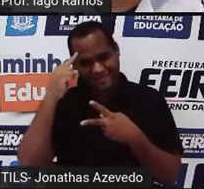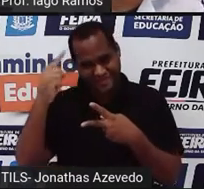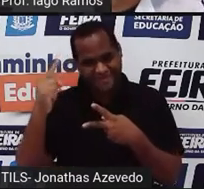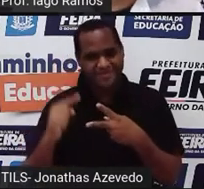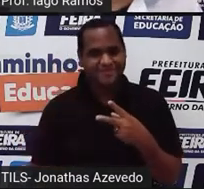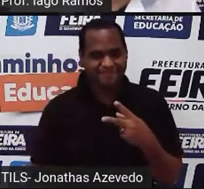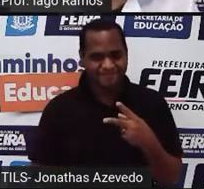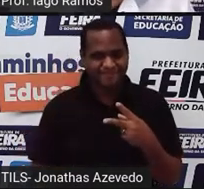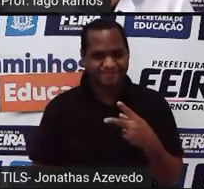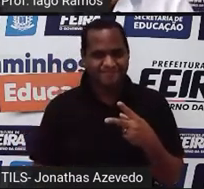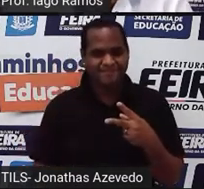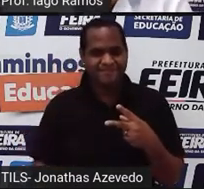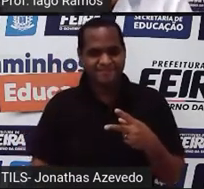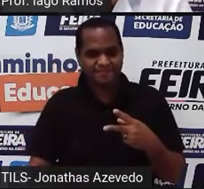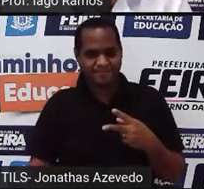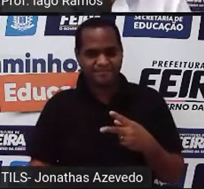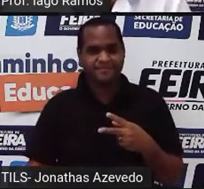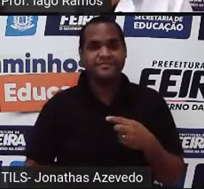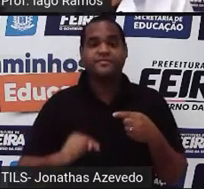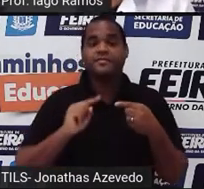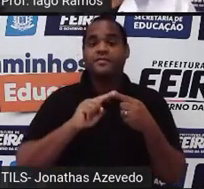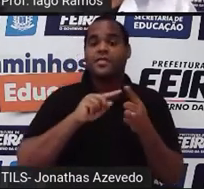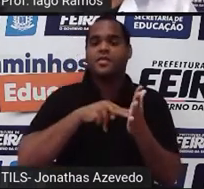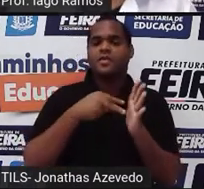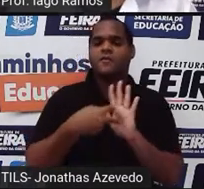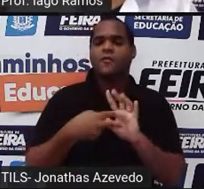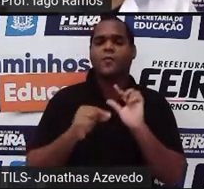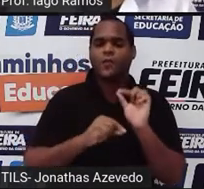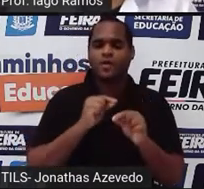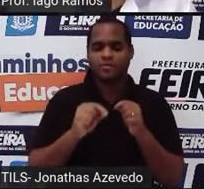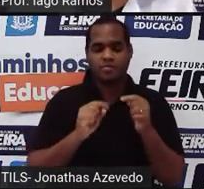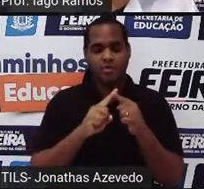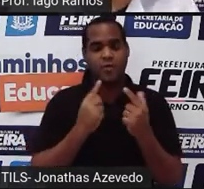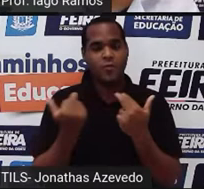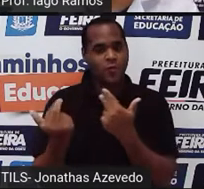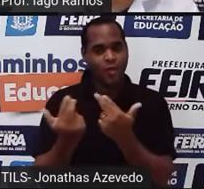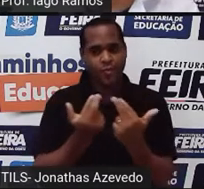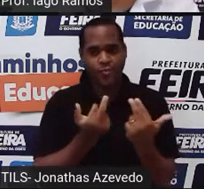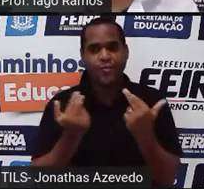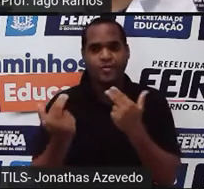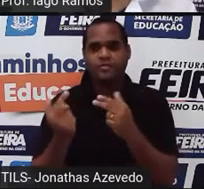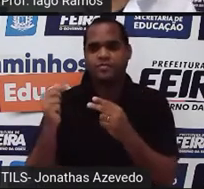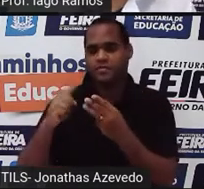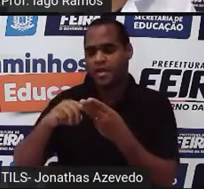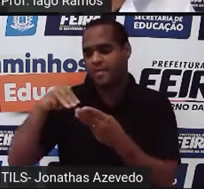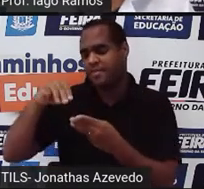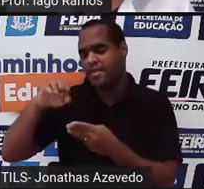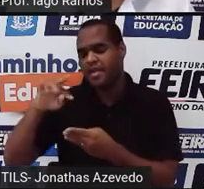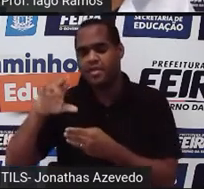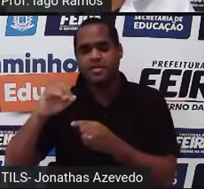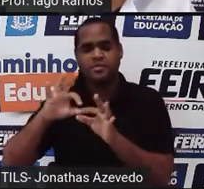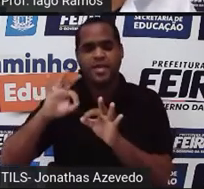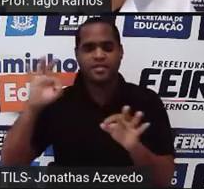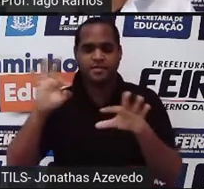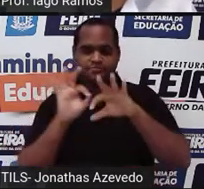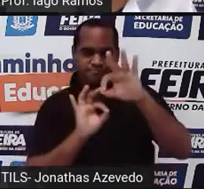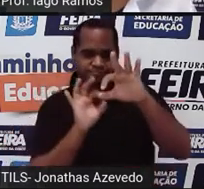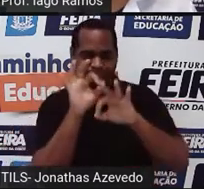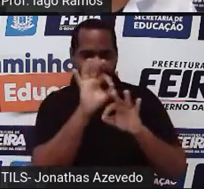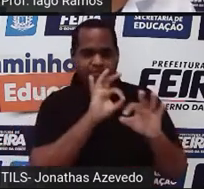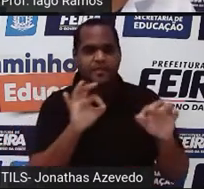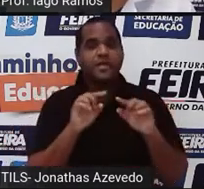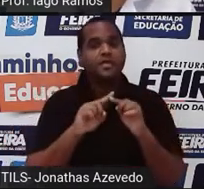iso, outra parte é metria. Iso significa igual, metria significa medida.